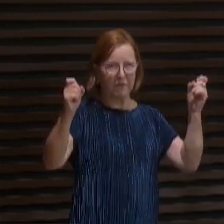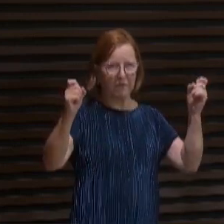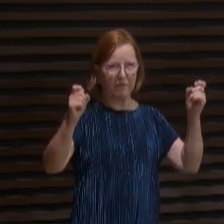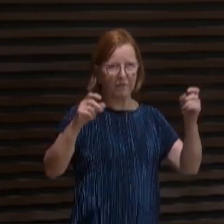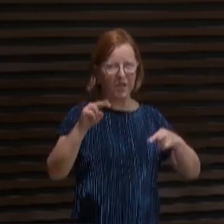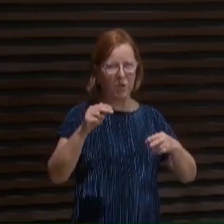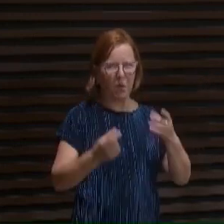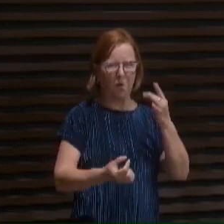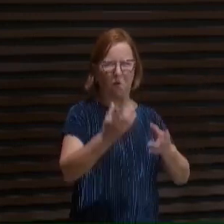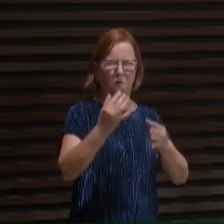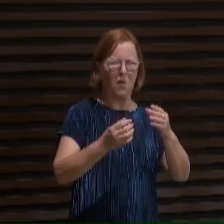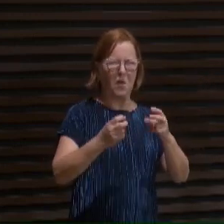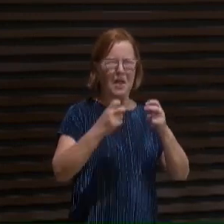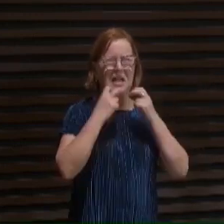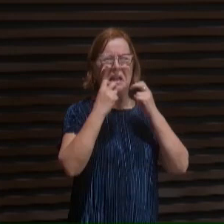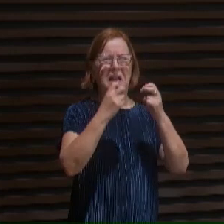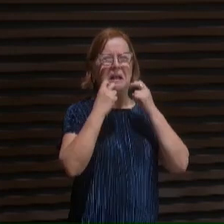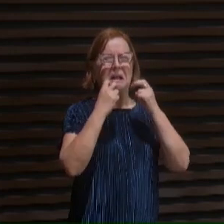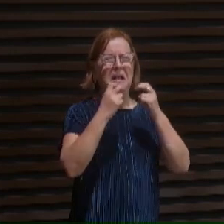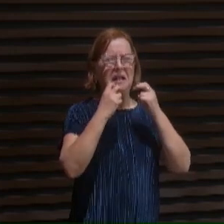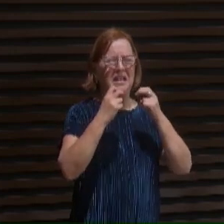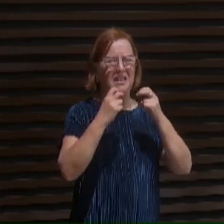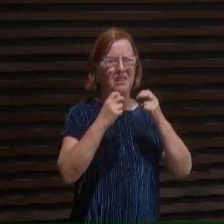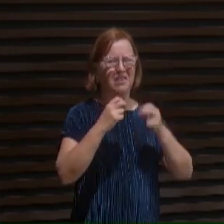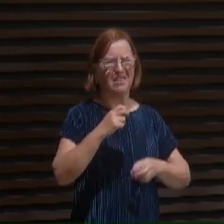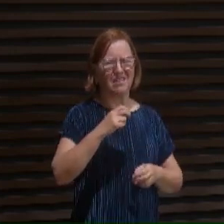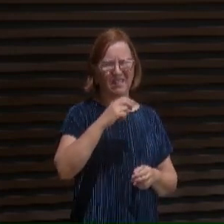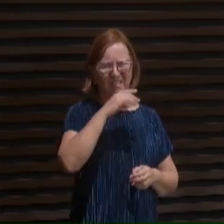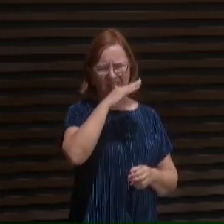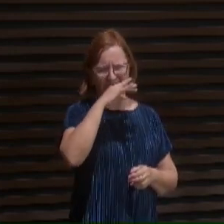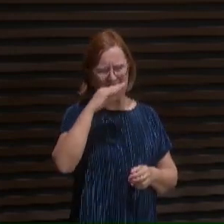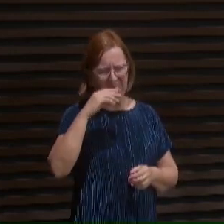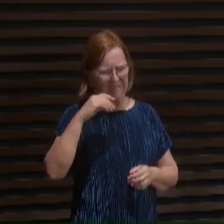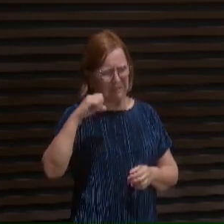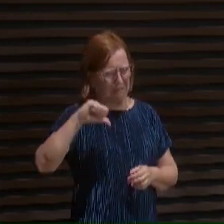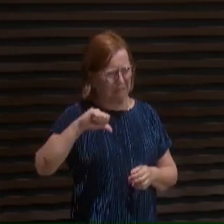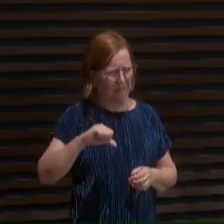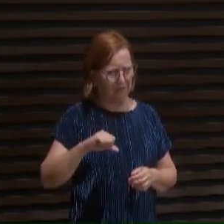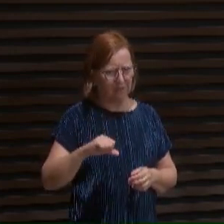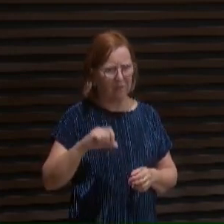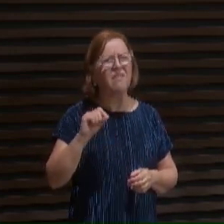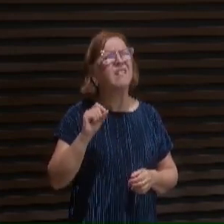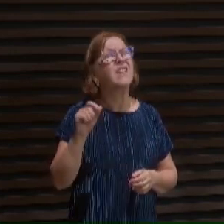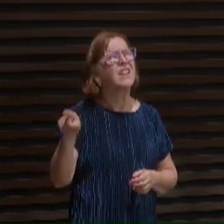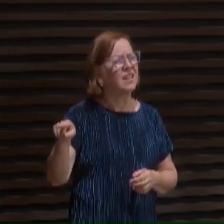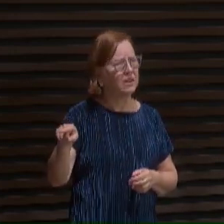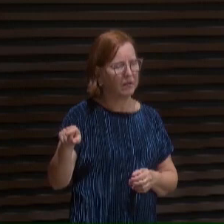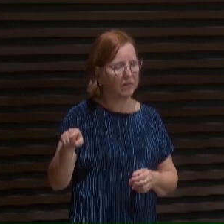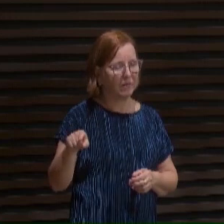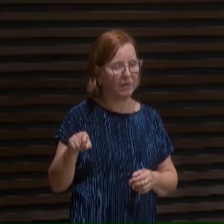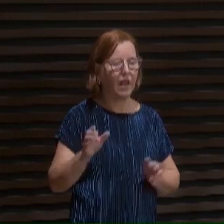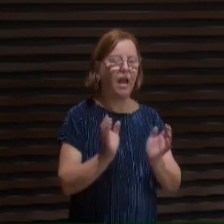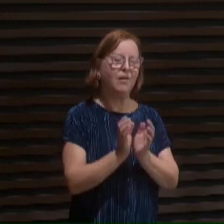fogo, grito de tormenta e odor de enxofre. Cristão quis saber o que era aquilo. Os pastores